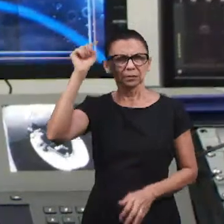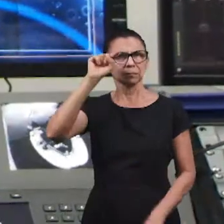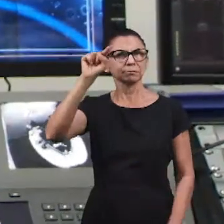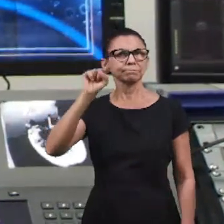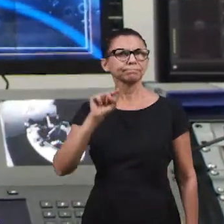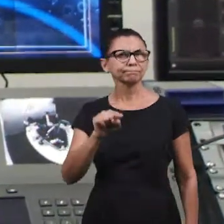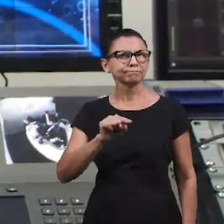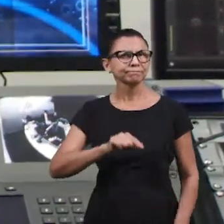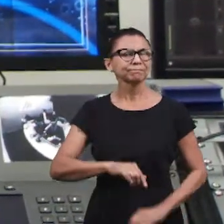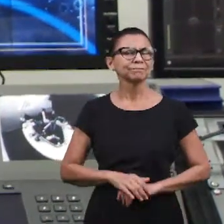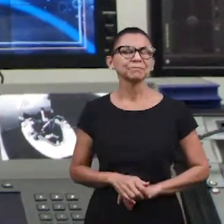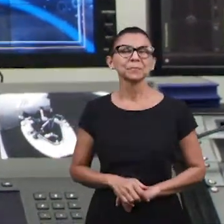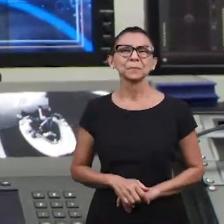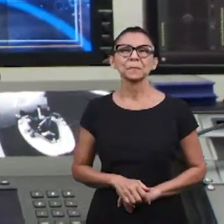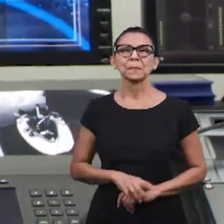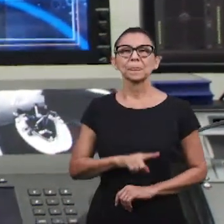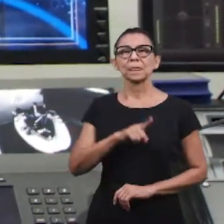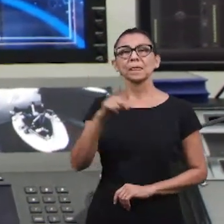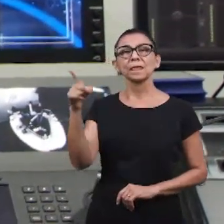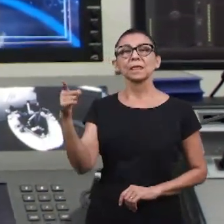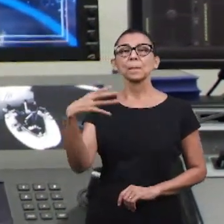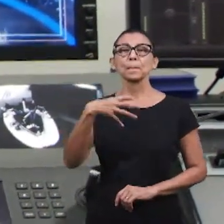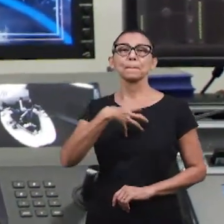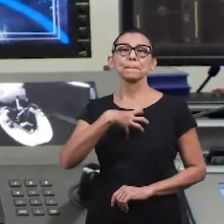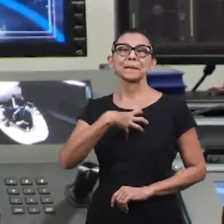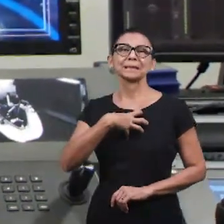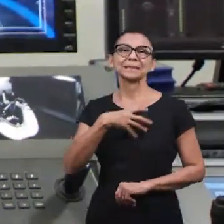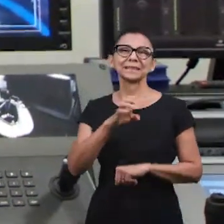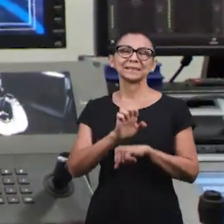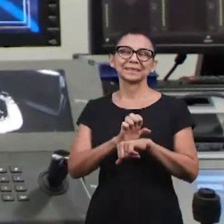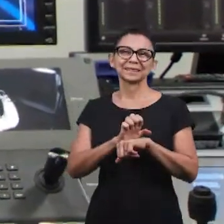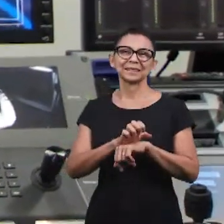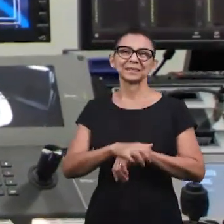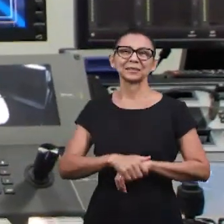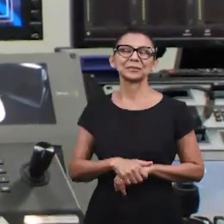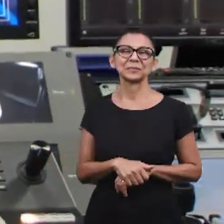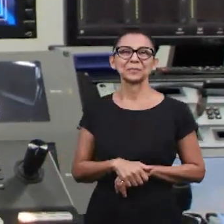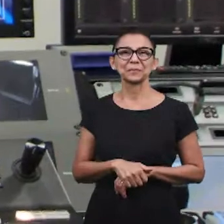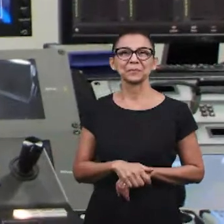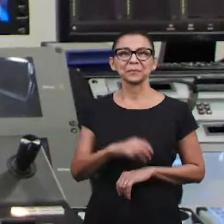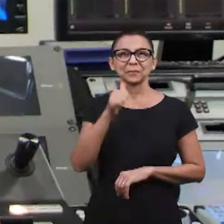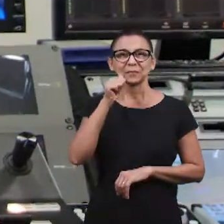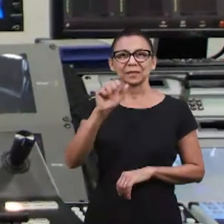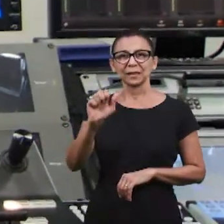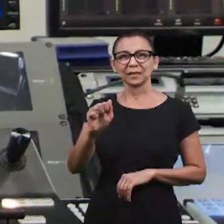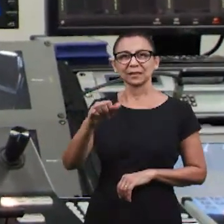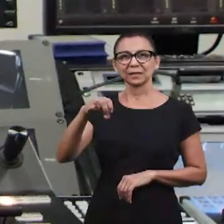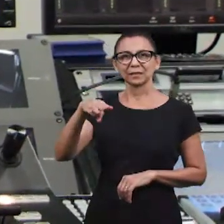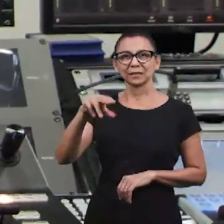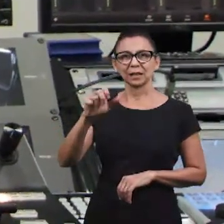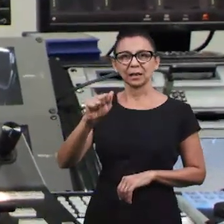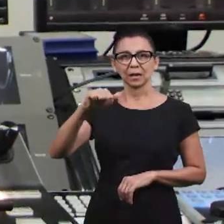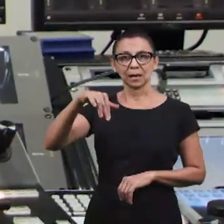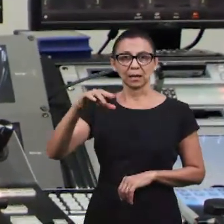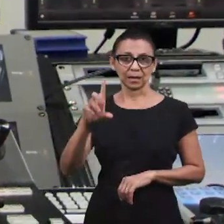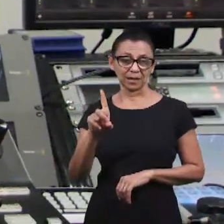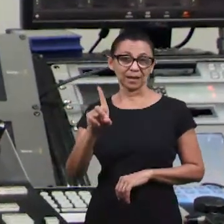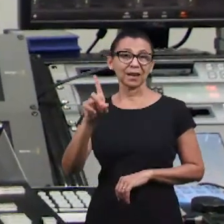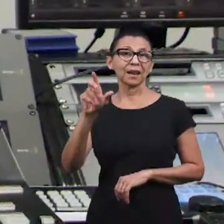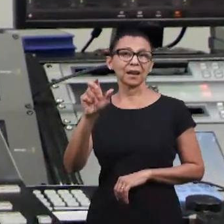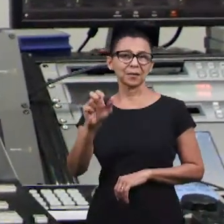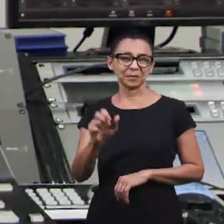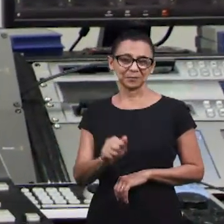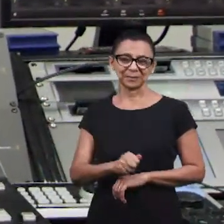A nossa resposta virá agora do estado da Bahia. E quem vai responder é a Amanda, da classe de adolescentes da nossa igreja